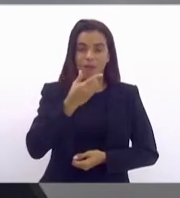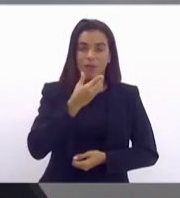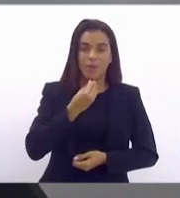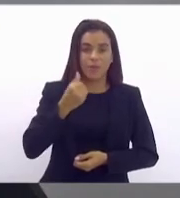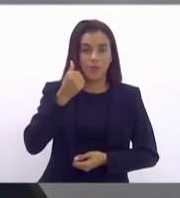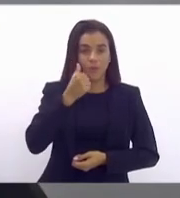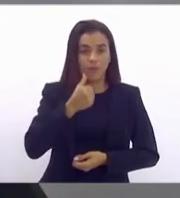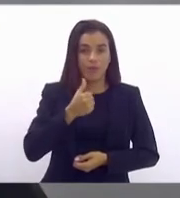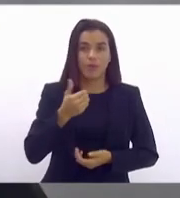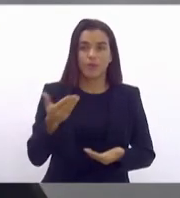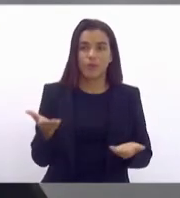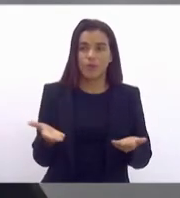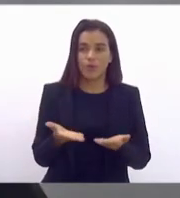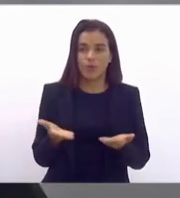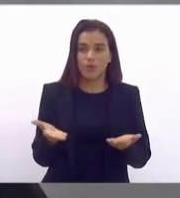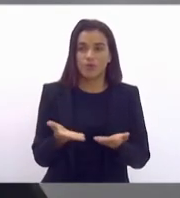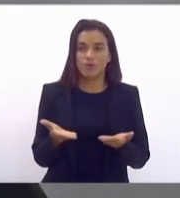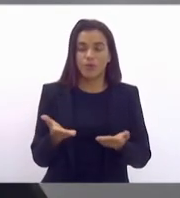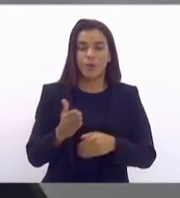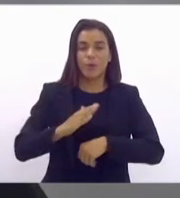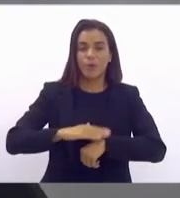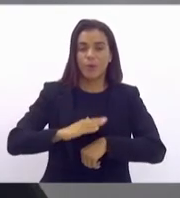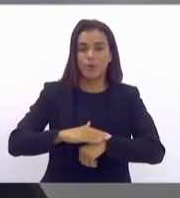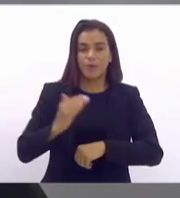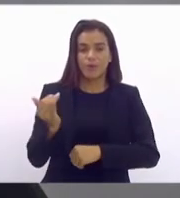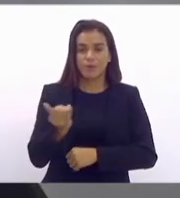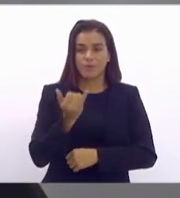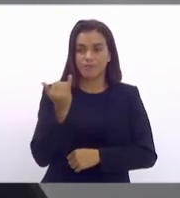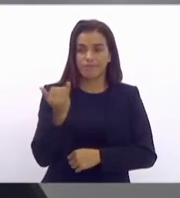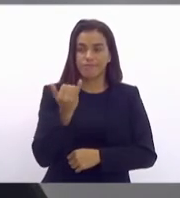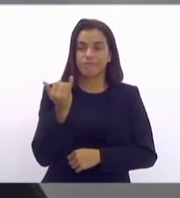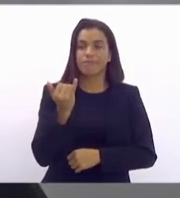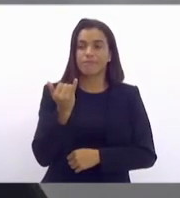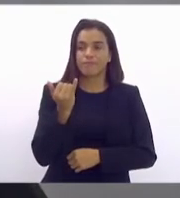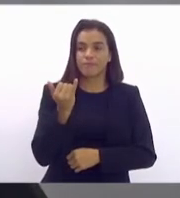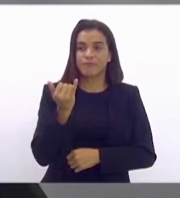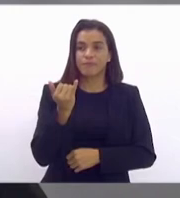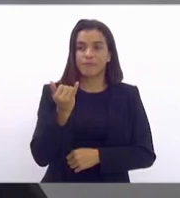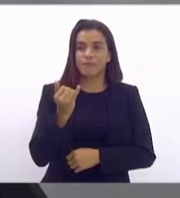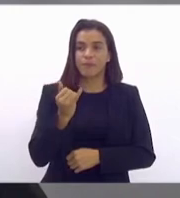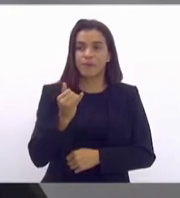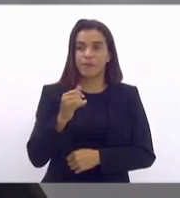hoje é um momento importante para que a gente possa